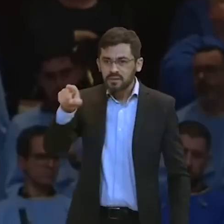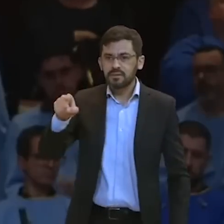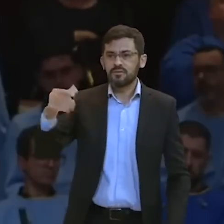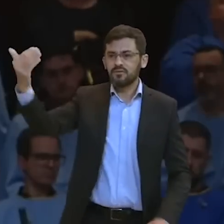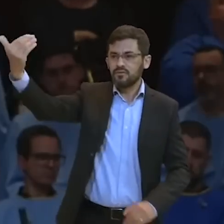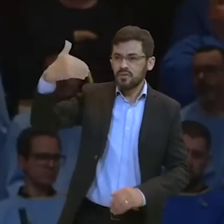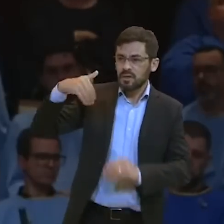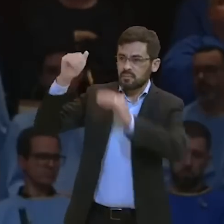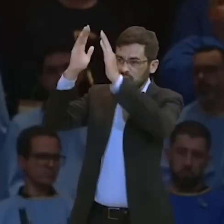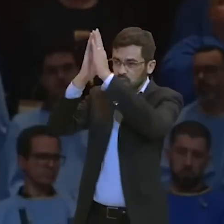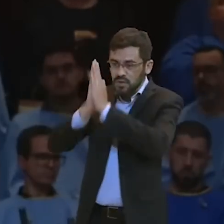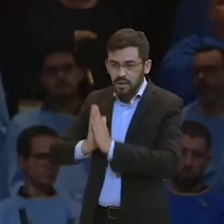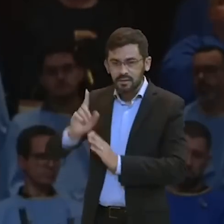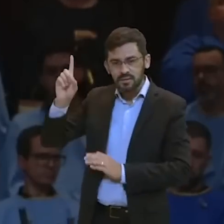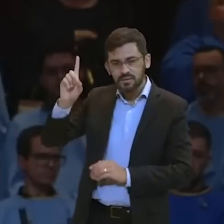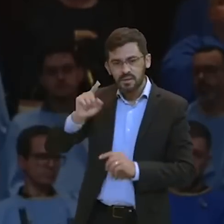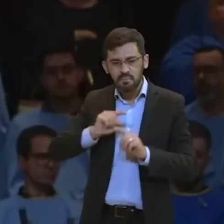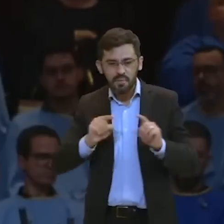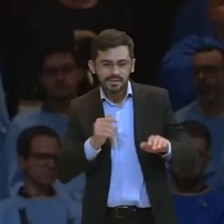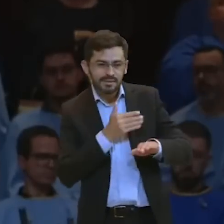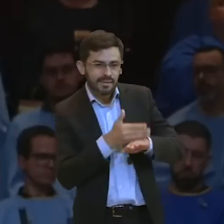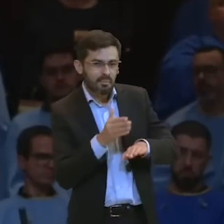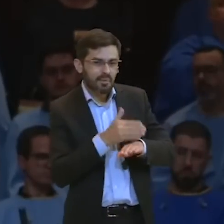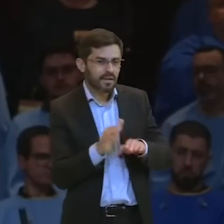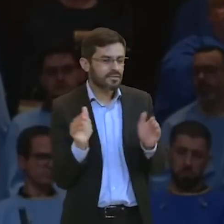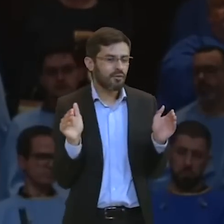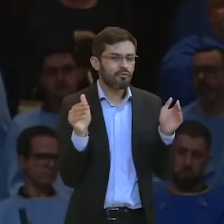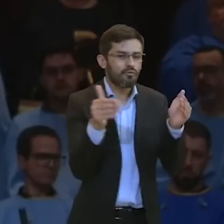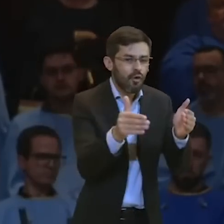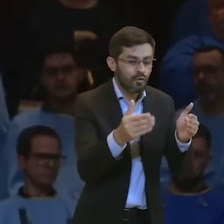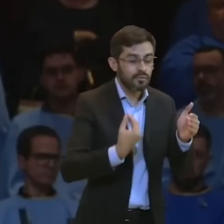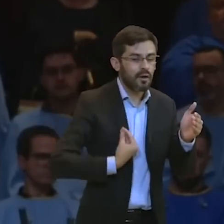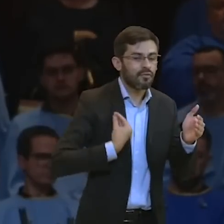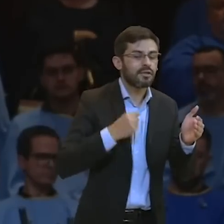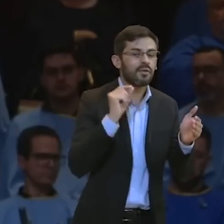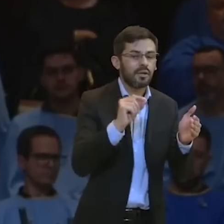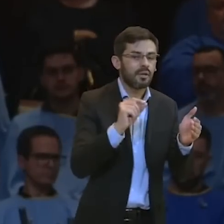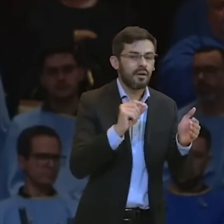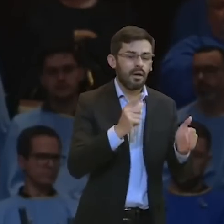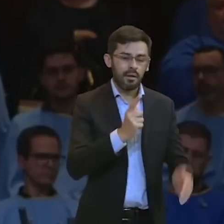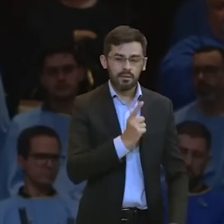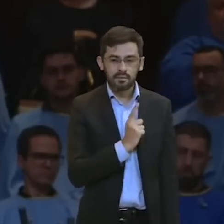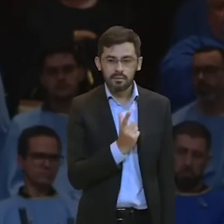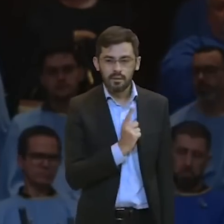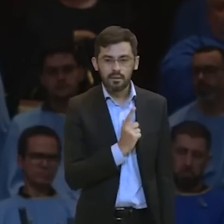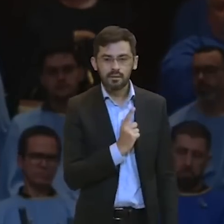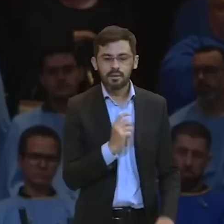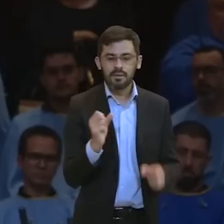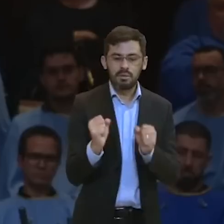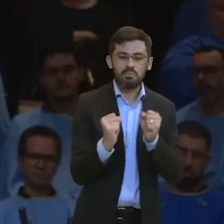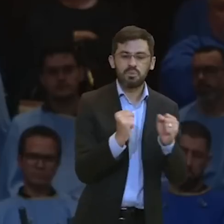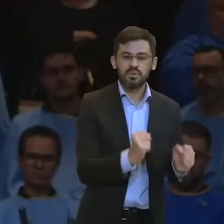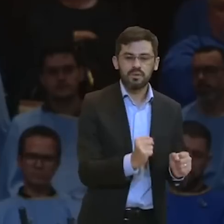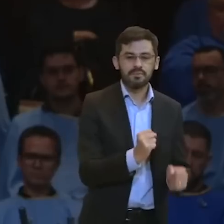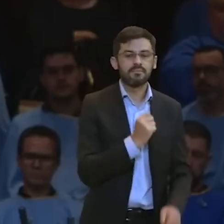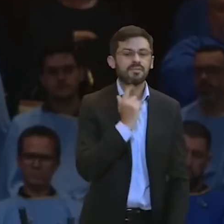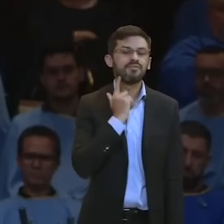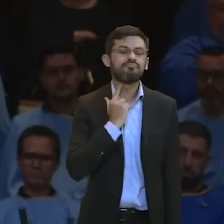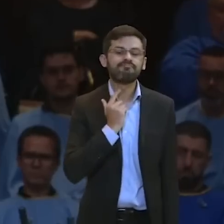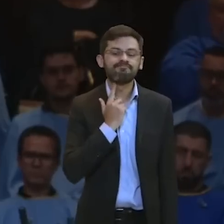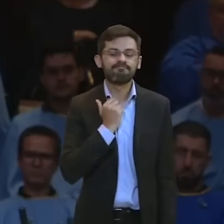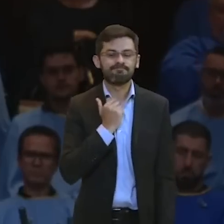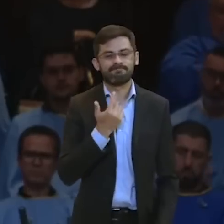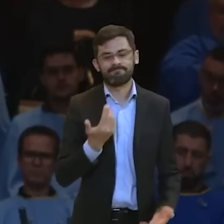Deus, na prática, o foco da sua vida está em posse, poder e prazer.